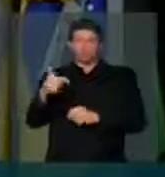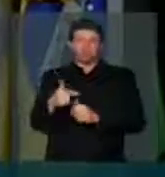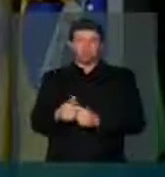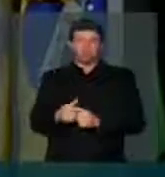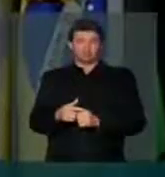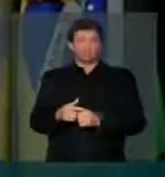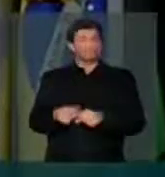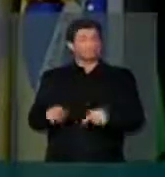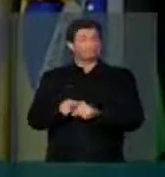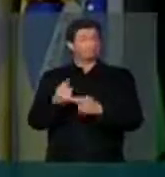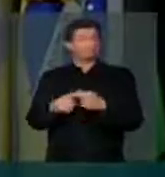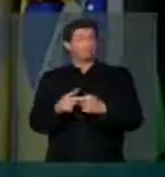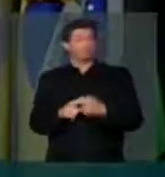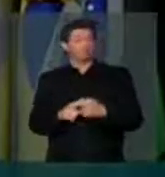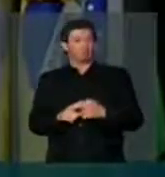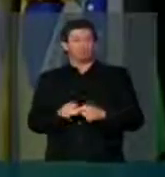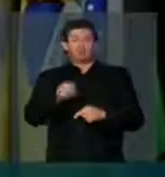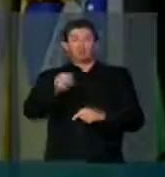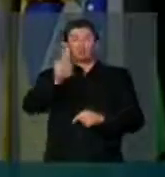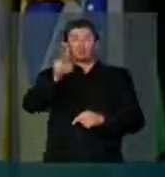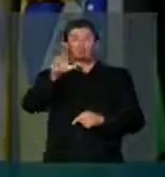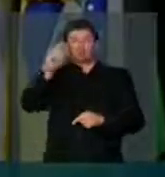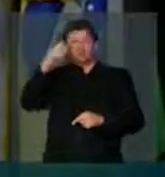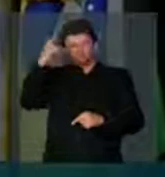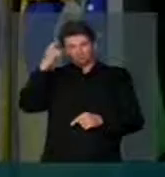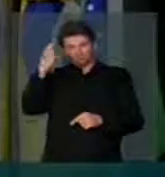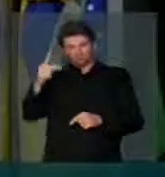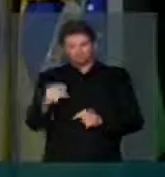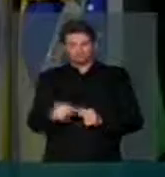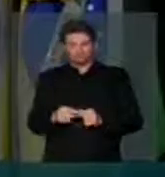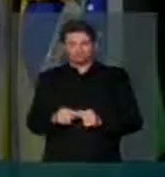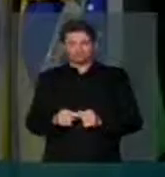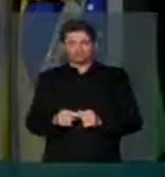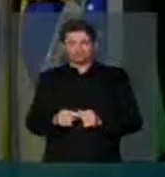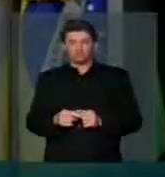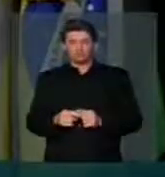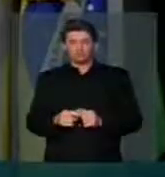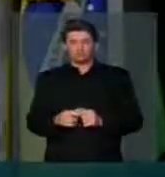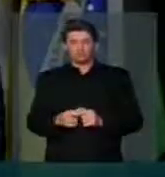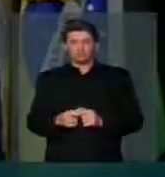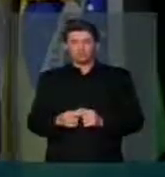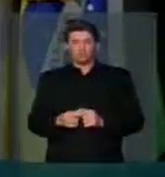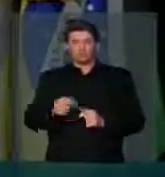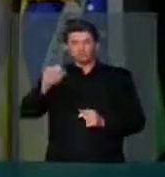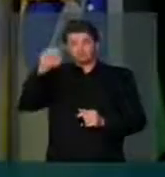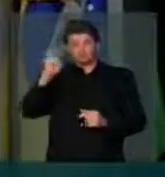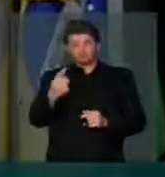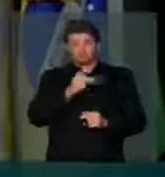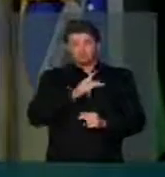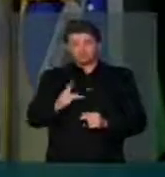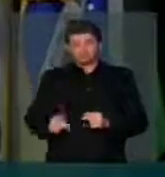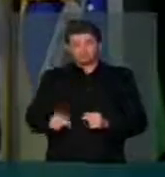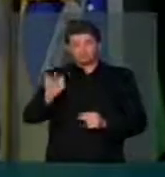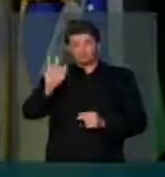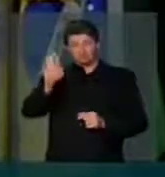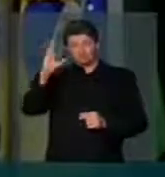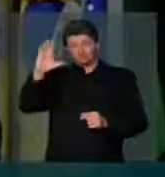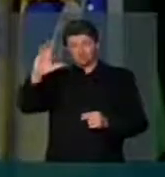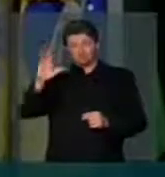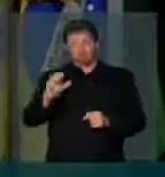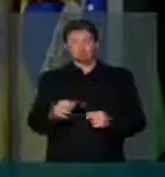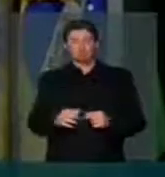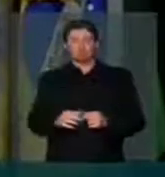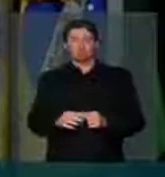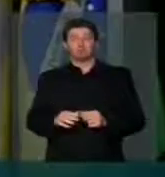porque essa nunca foi a sua... Como bem disse o ex-presidente Fernando Henrique,